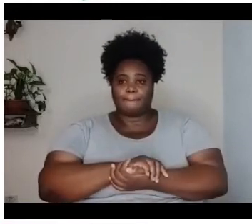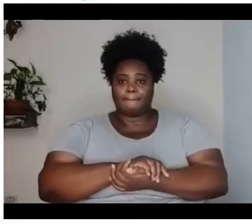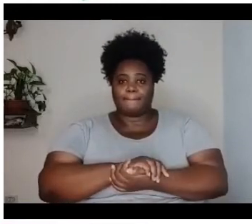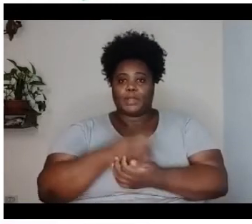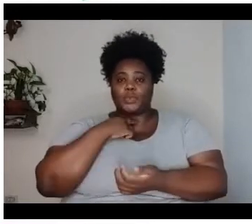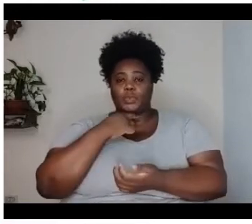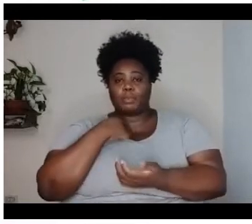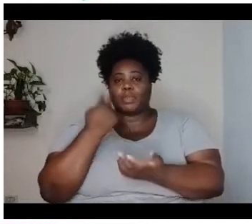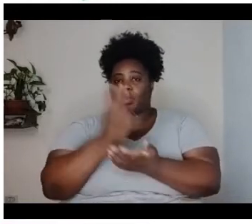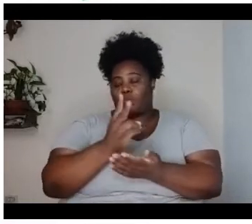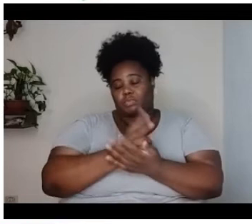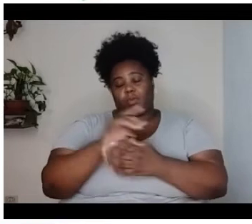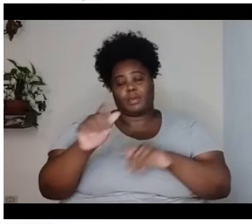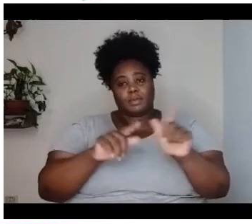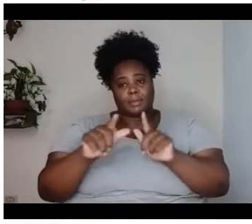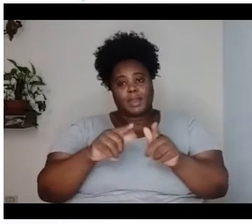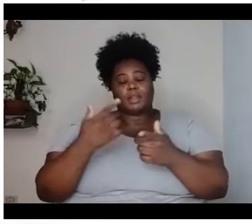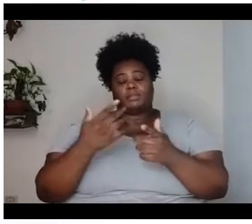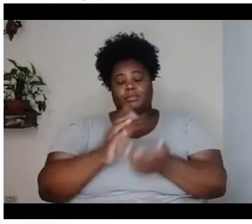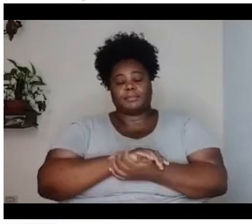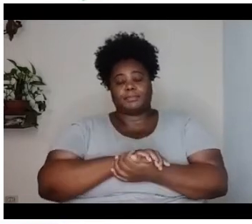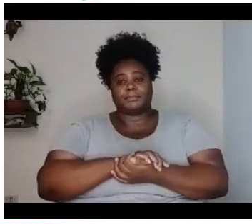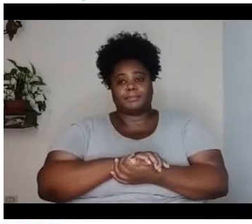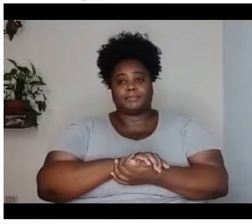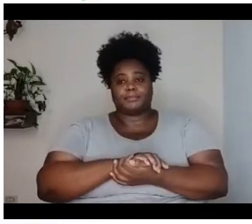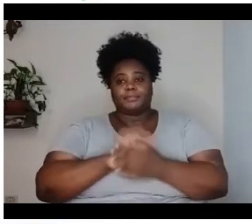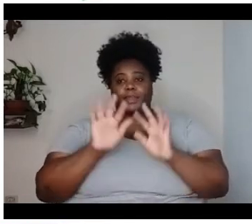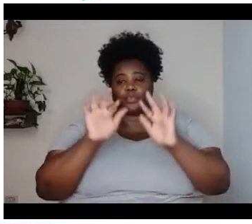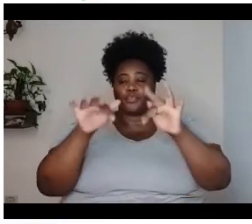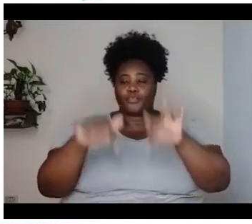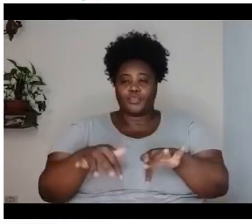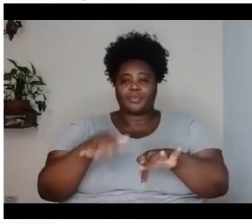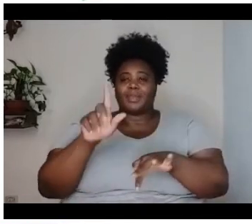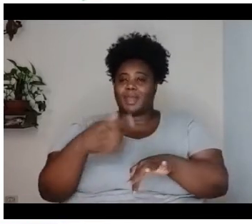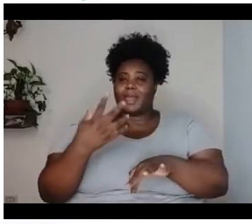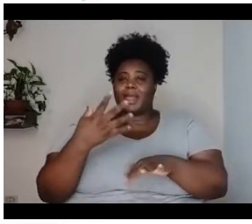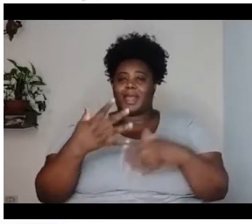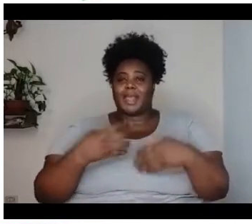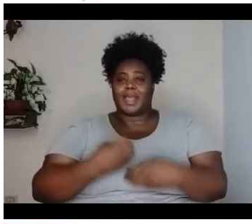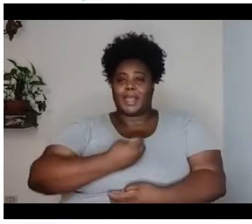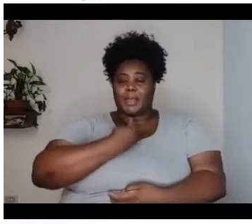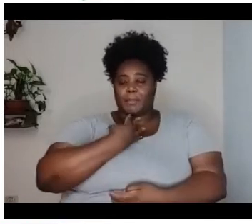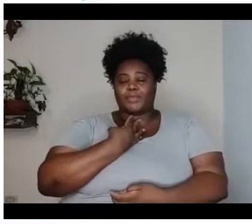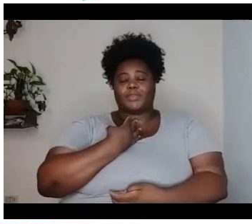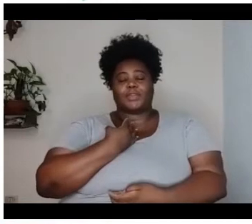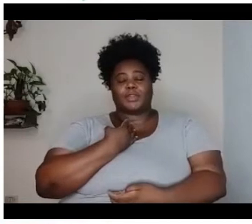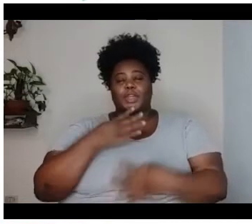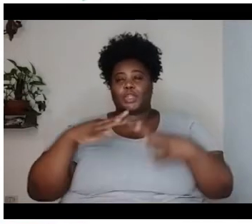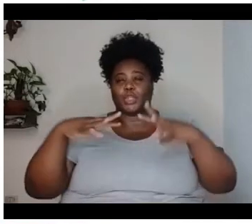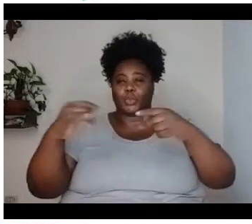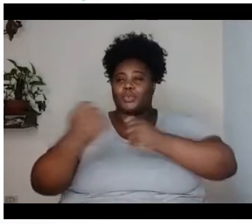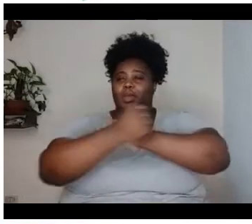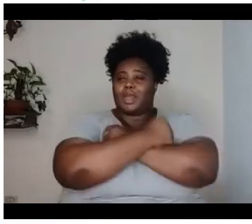de uma parte do trabalho. E o final, assim, foi muito emocionante, assim, sabe? Todo mundo se